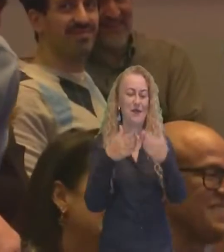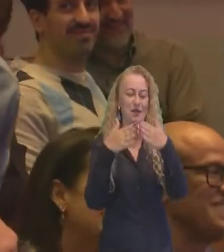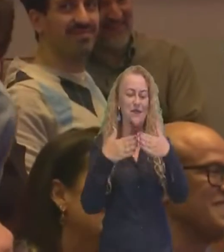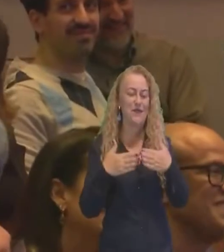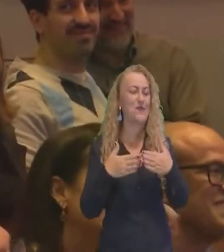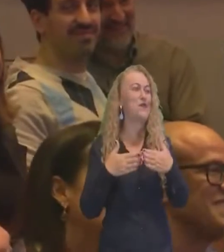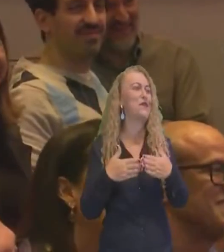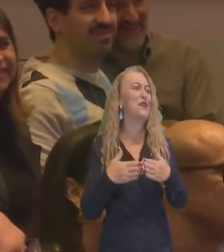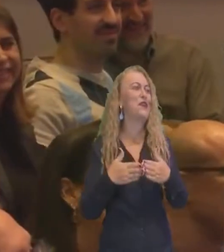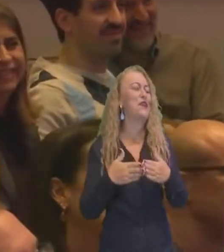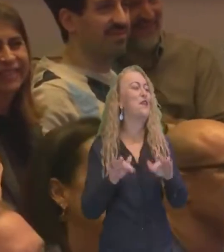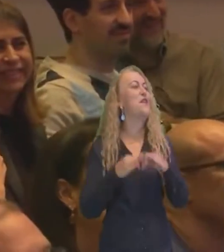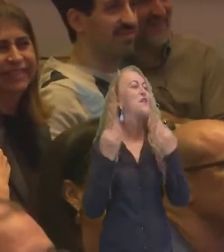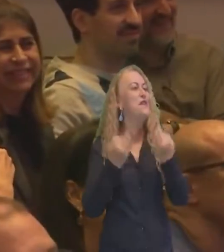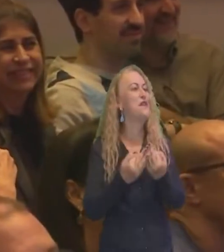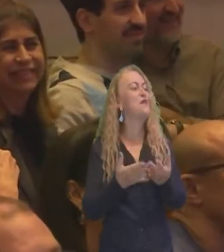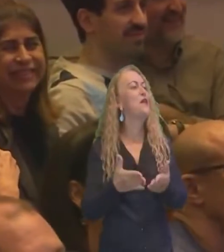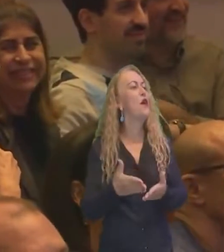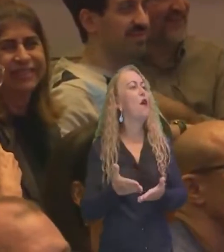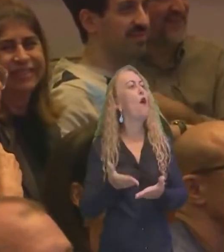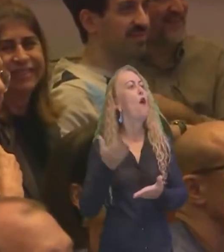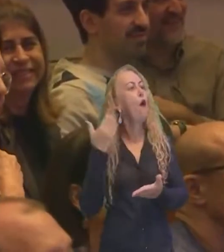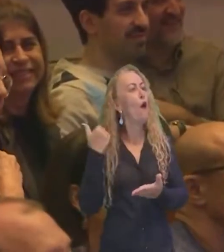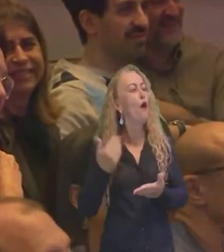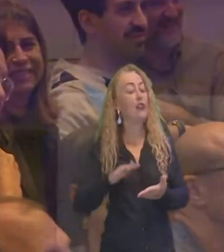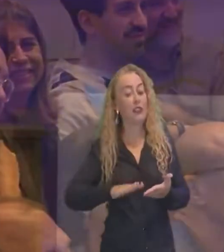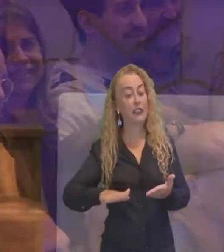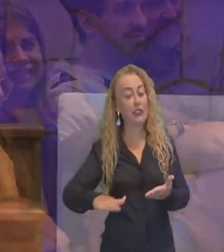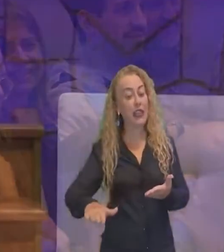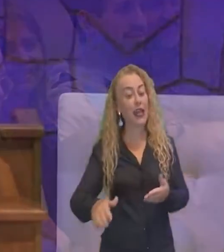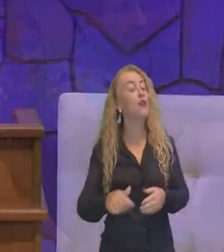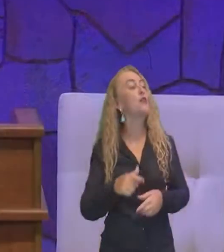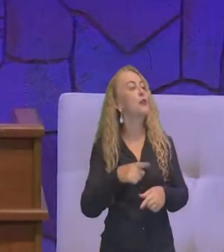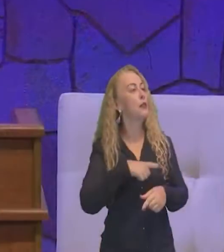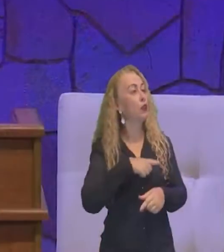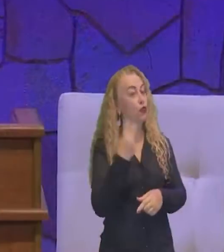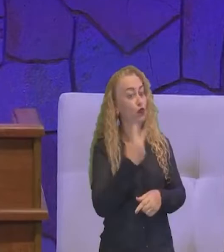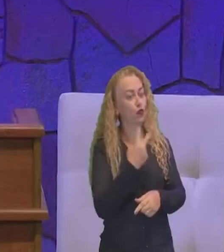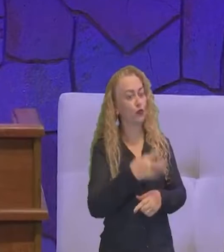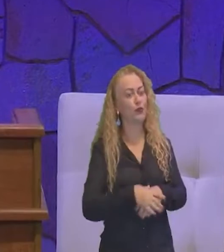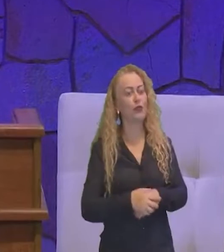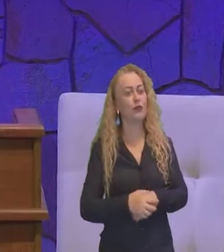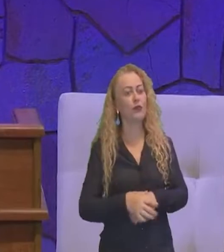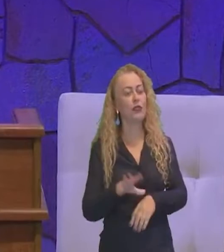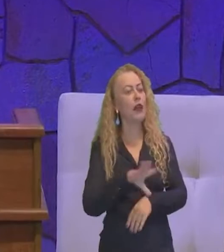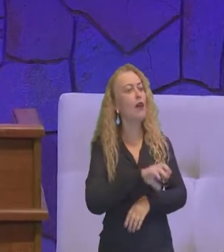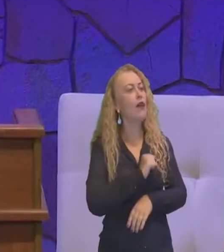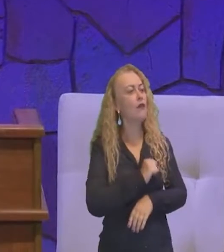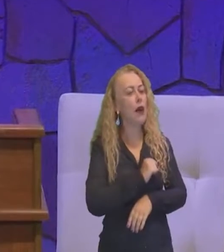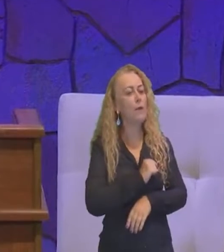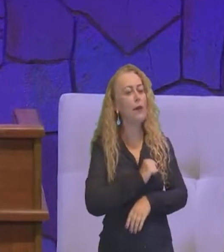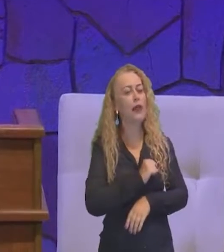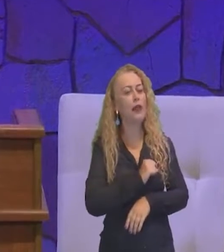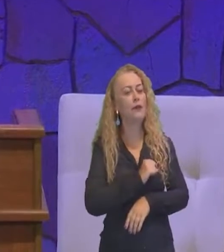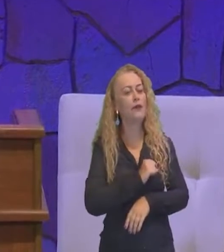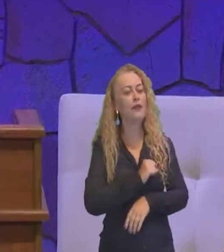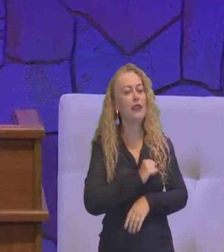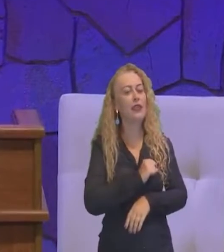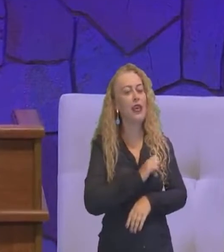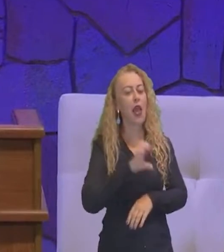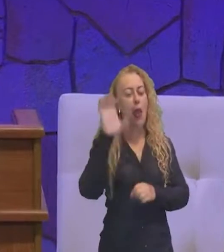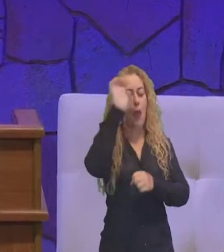numa festinha, ontem estavam aqui conosco, e eu digo que essa é a nossa família europeia. Nós temos uma